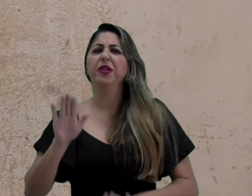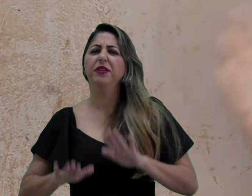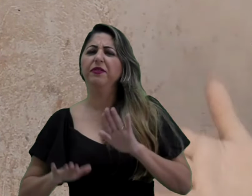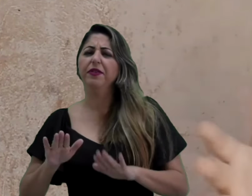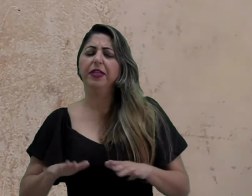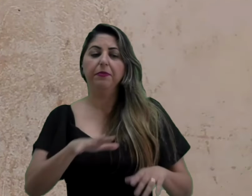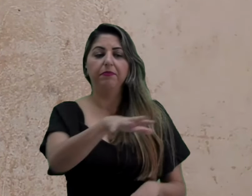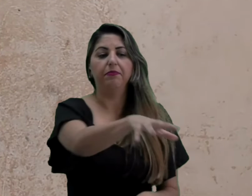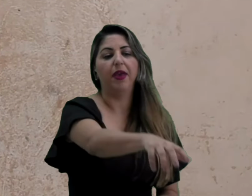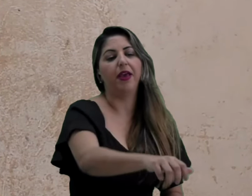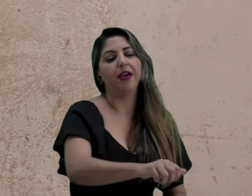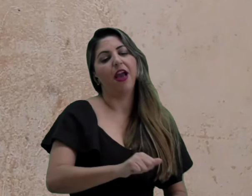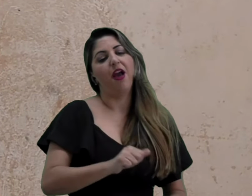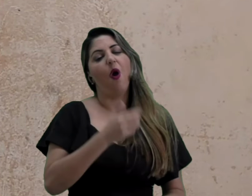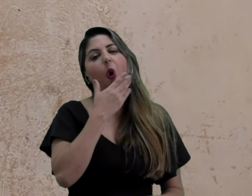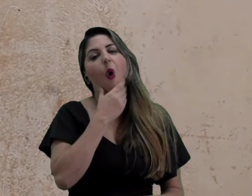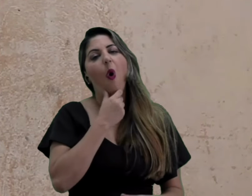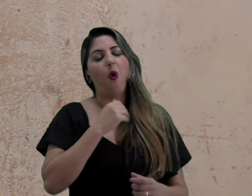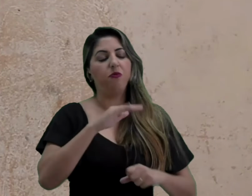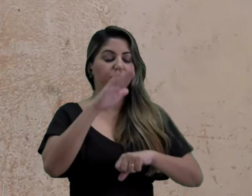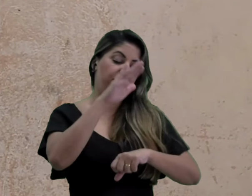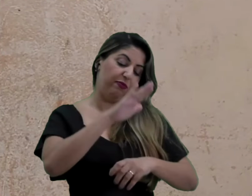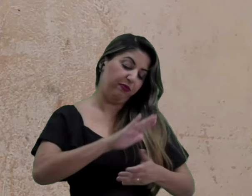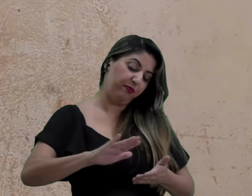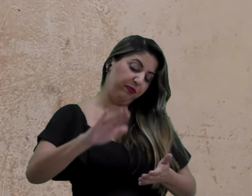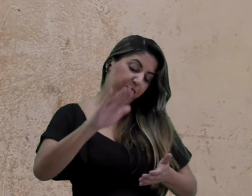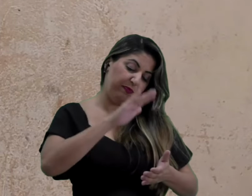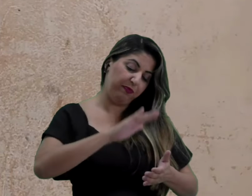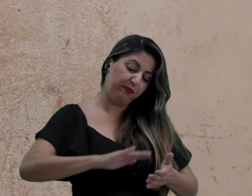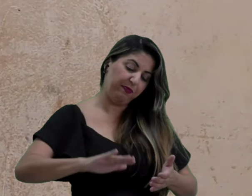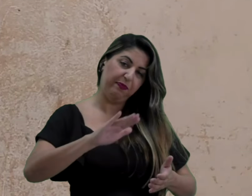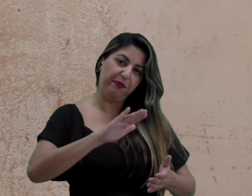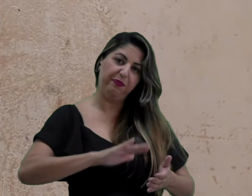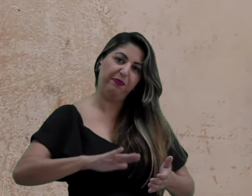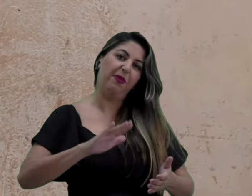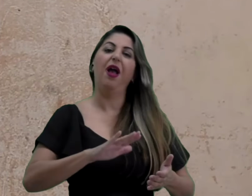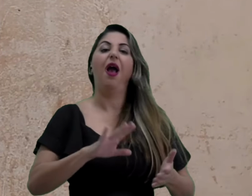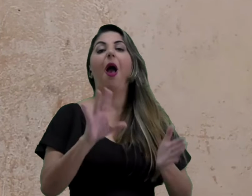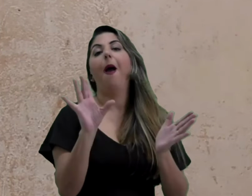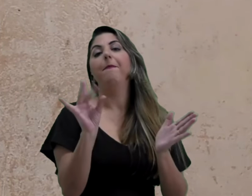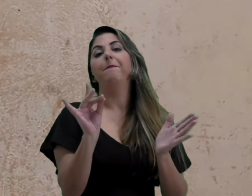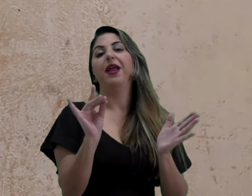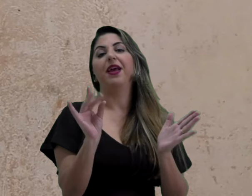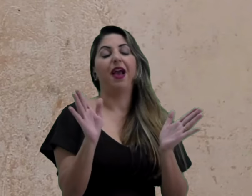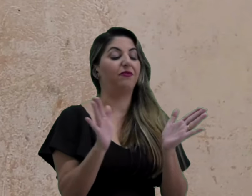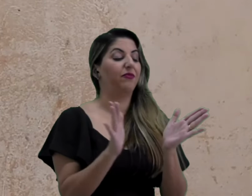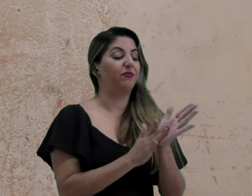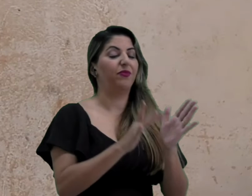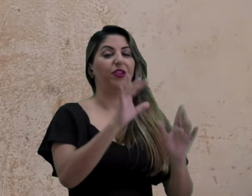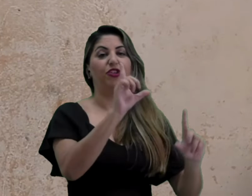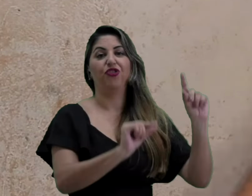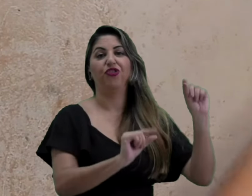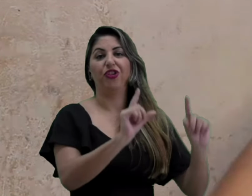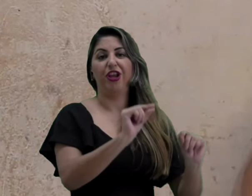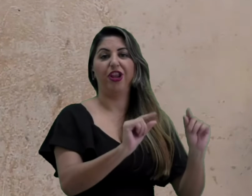em fazer-lhe um carinho na cabeça, dar-lhe um tapinha no ombro, pregá-la estrelinha na sua folha de